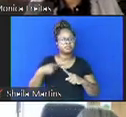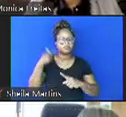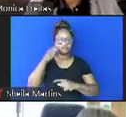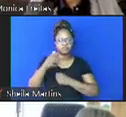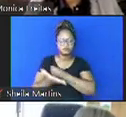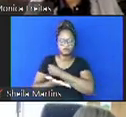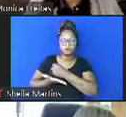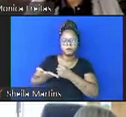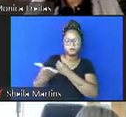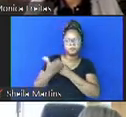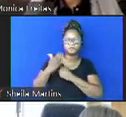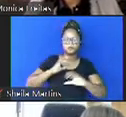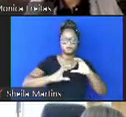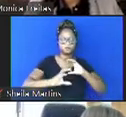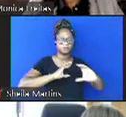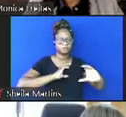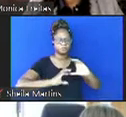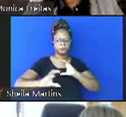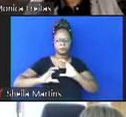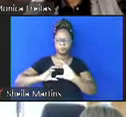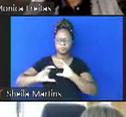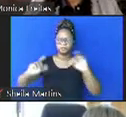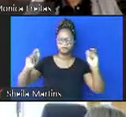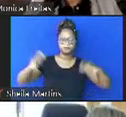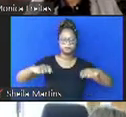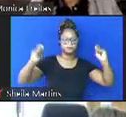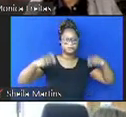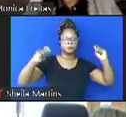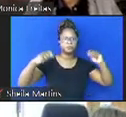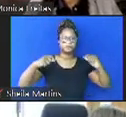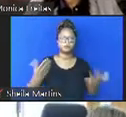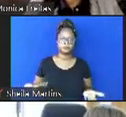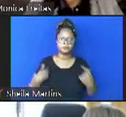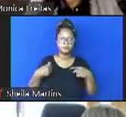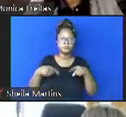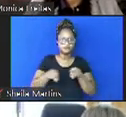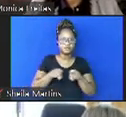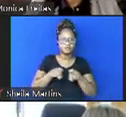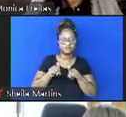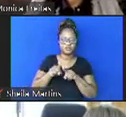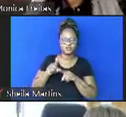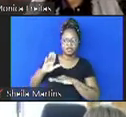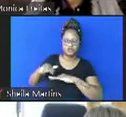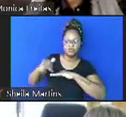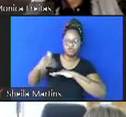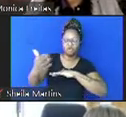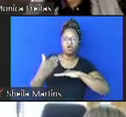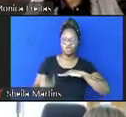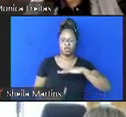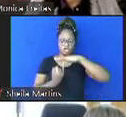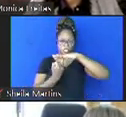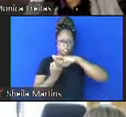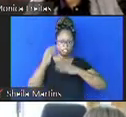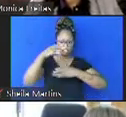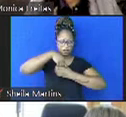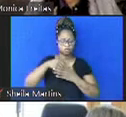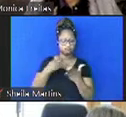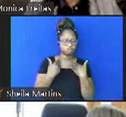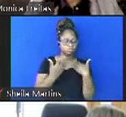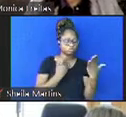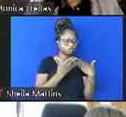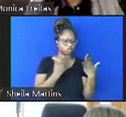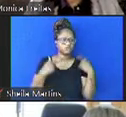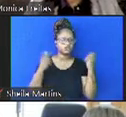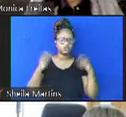me comunicar, né, no dia a dia, né, fora do meu instituto de pesquisa. Então, dentro do instituto de pesquisa, isso é uma coisa importante